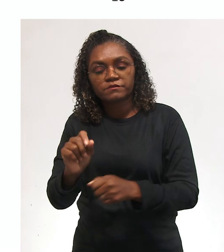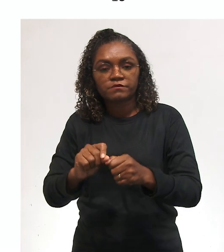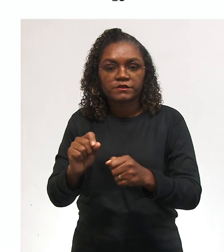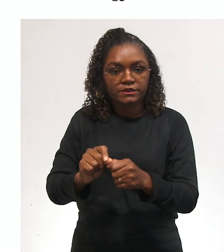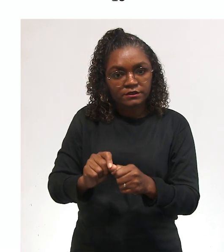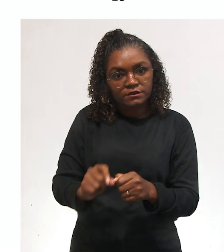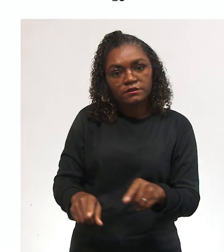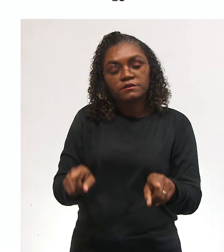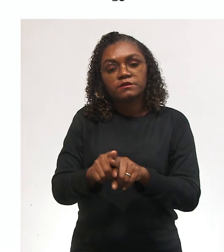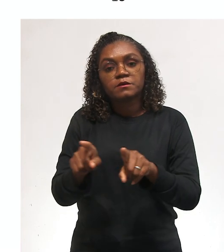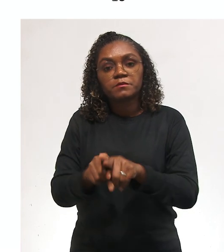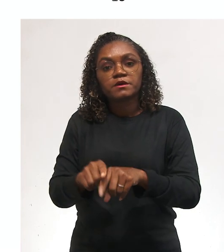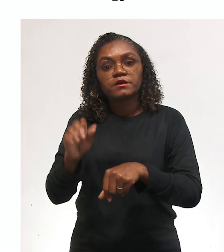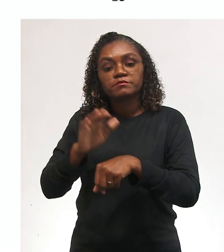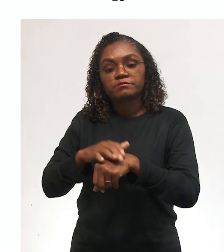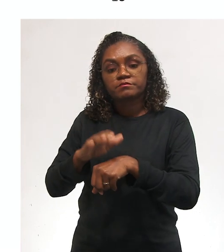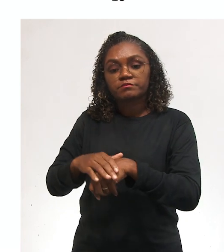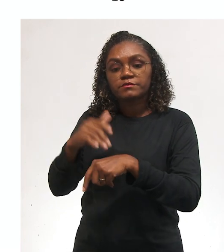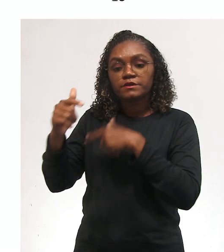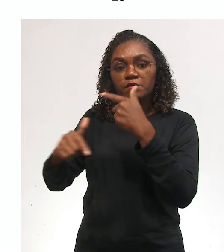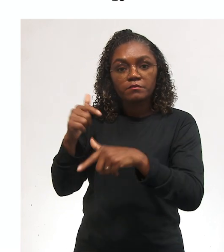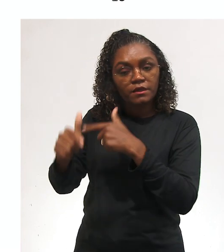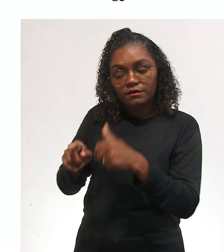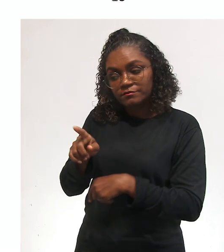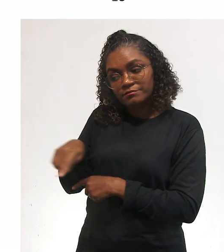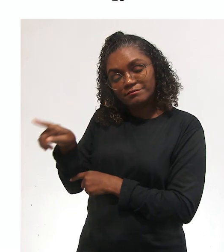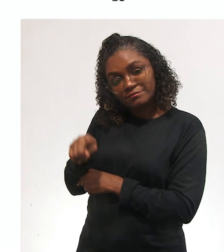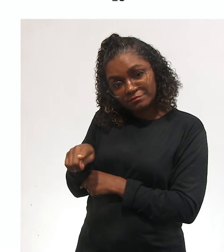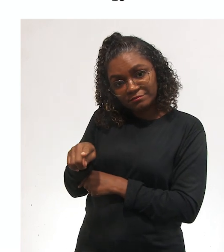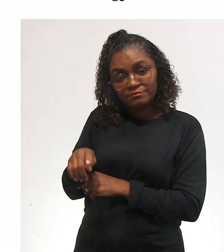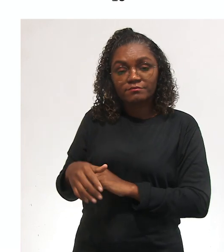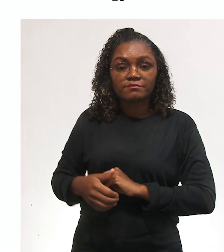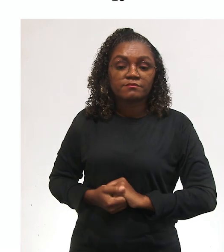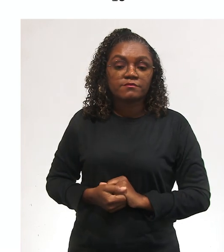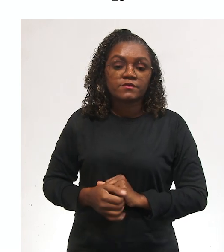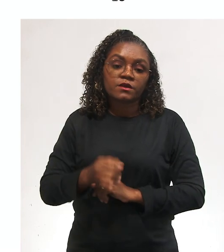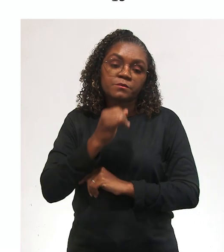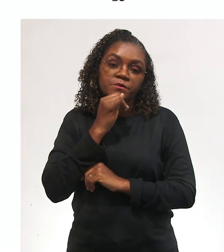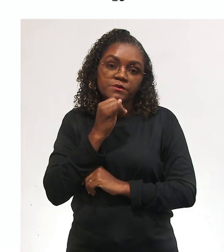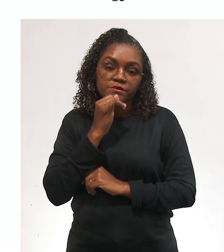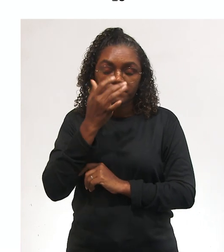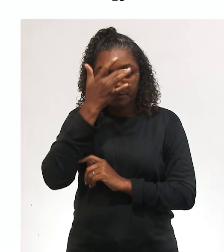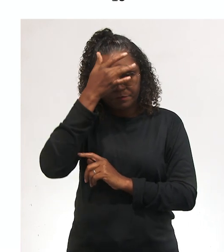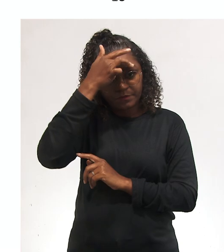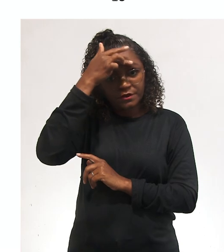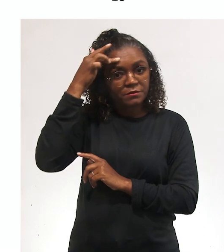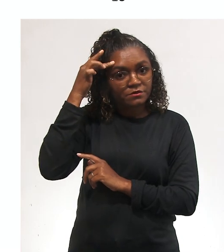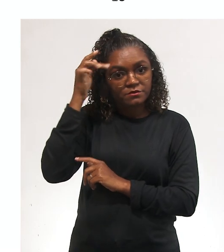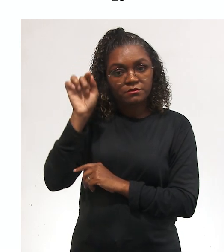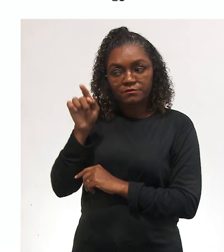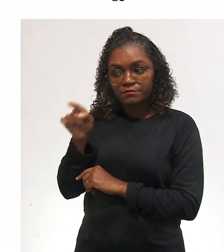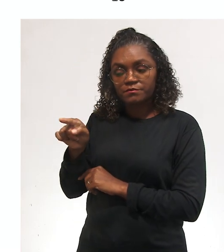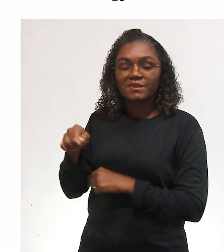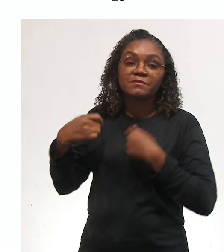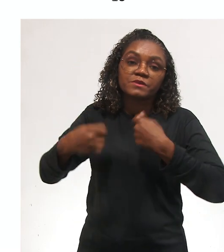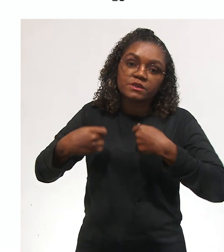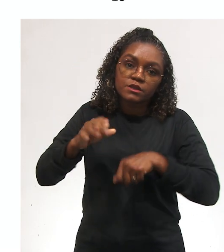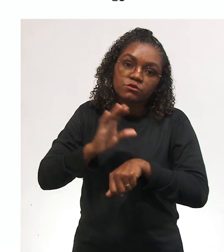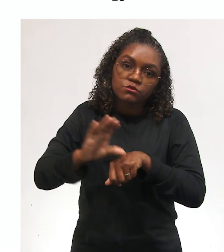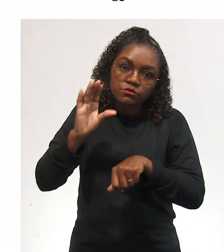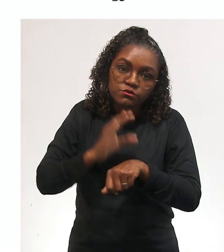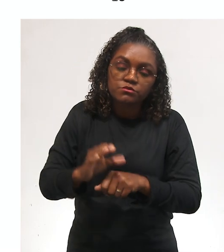está sendo feita, falha na mão de obra, por exemplo, alguém que precise de curso,